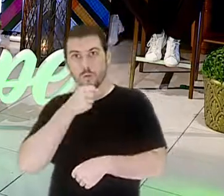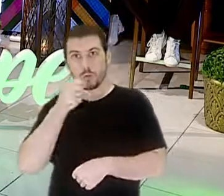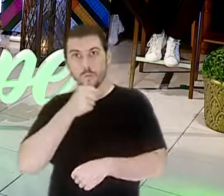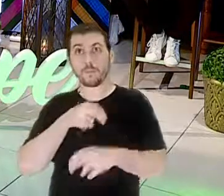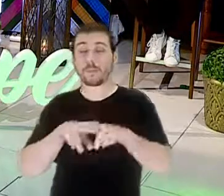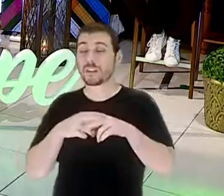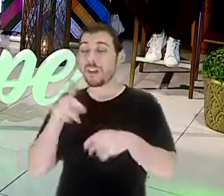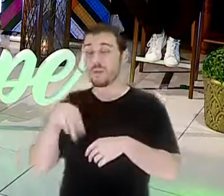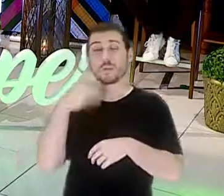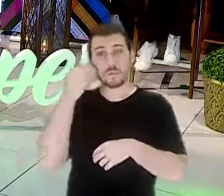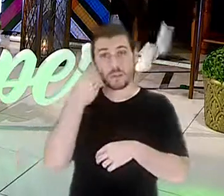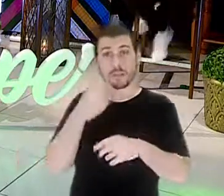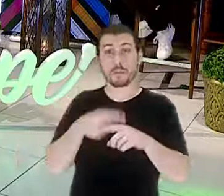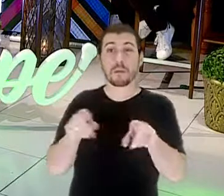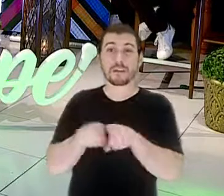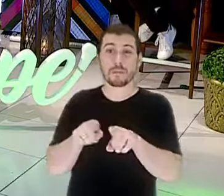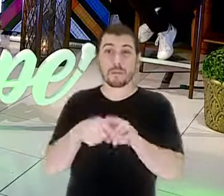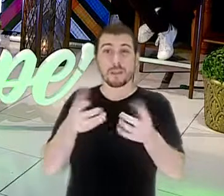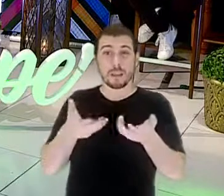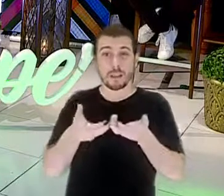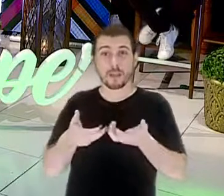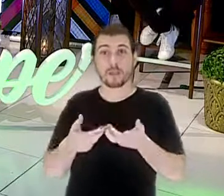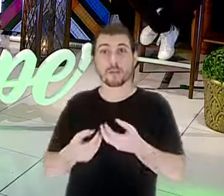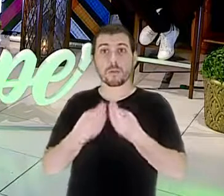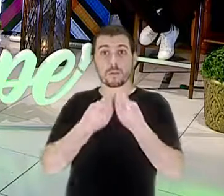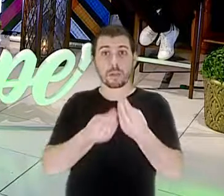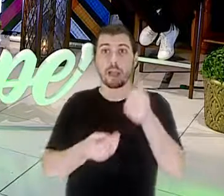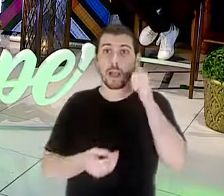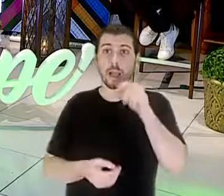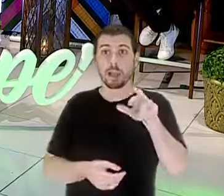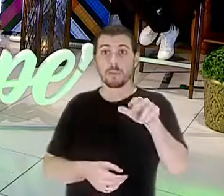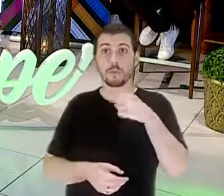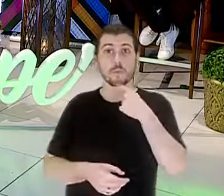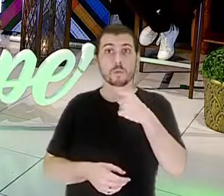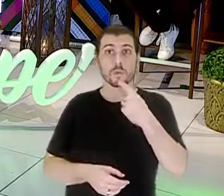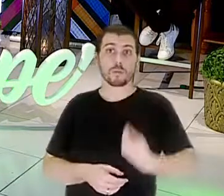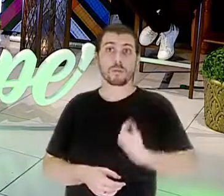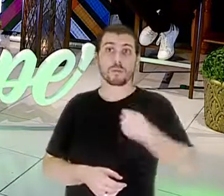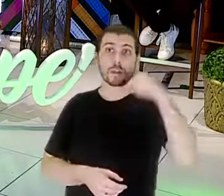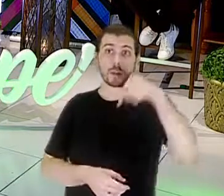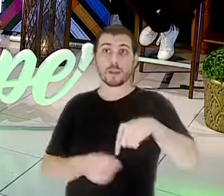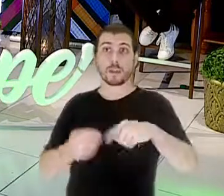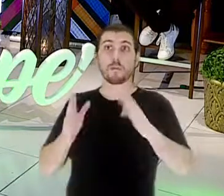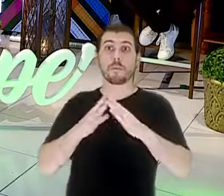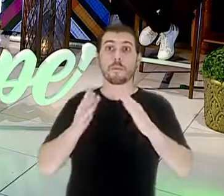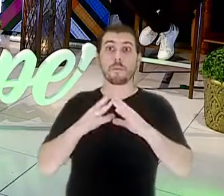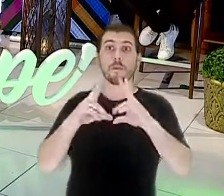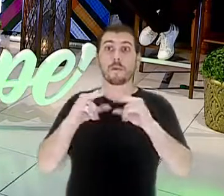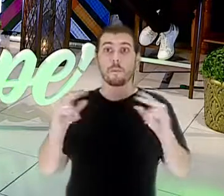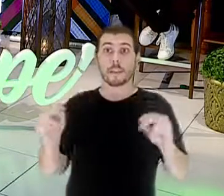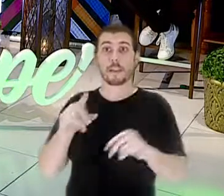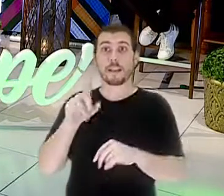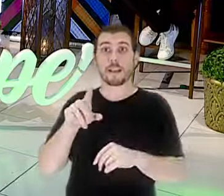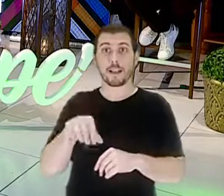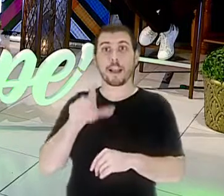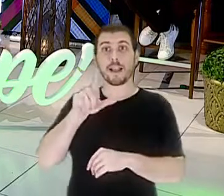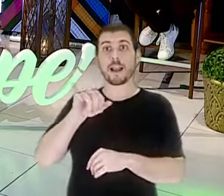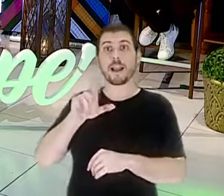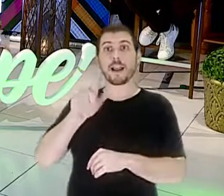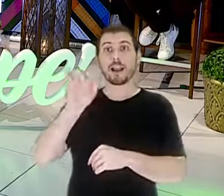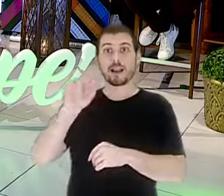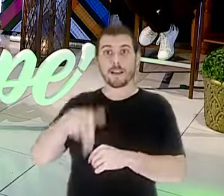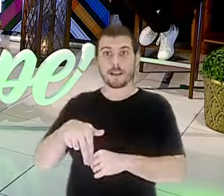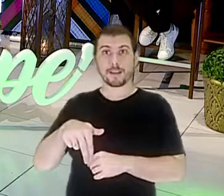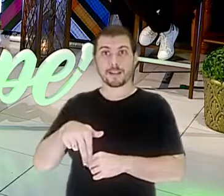quero oferecer essa música à nossa irmã, que não pôde estar aqui, que está morando em Brasília. Quem é, Guta? É a Lilian Ingrid. Nossa